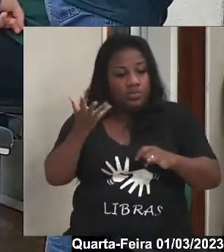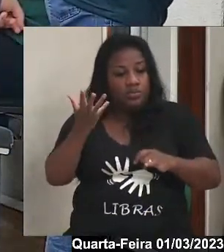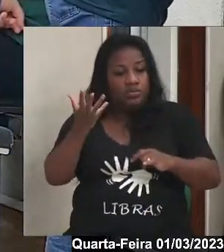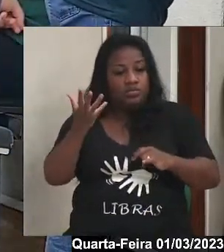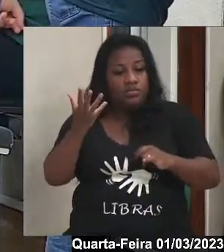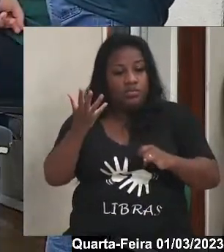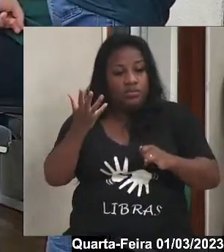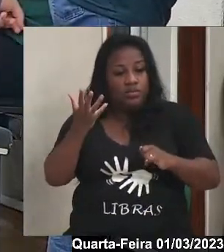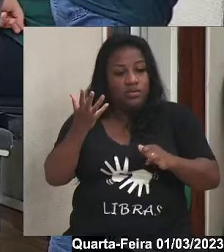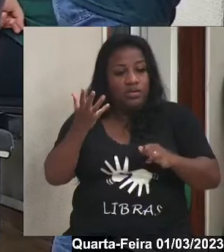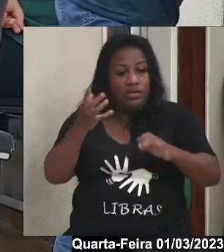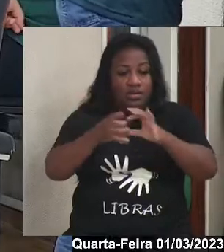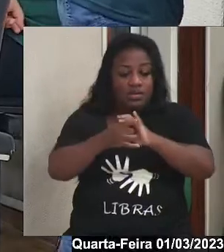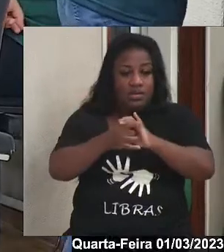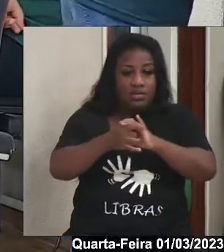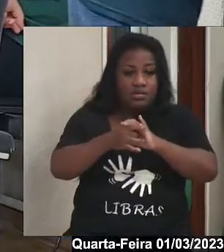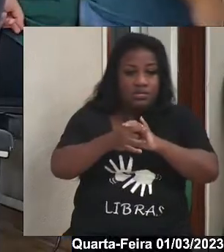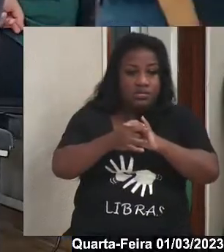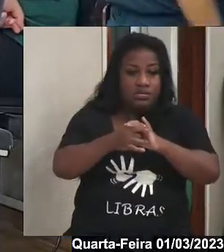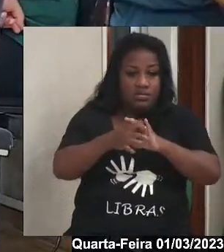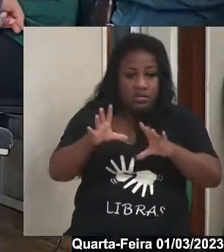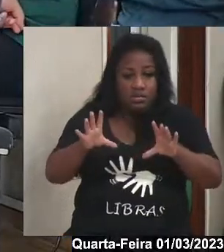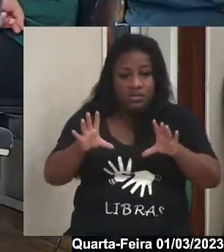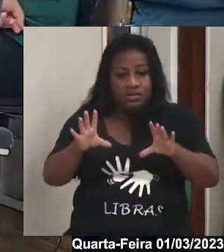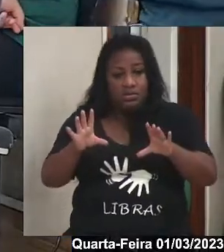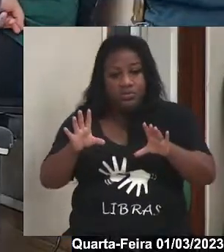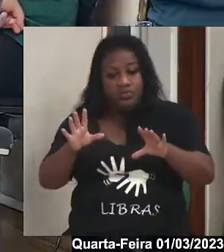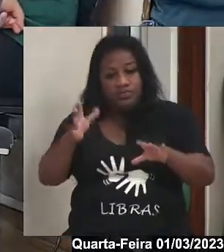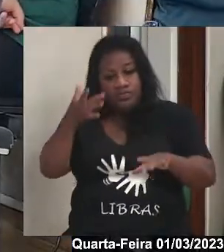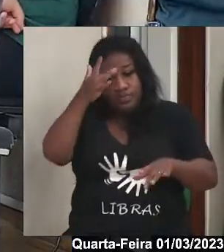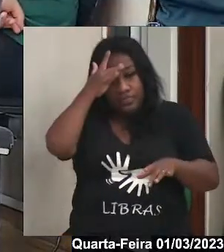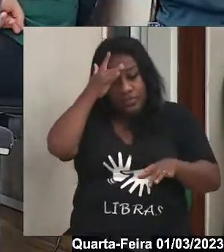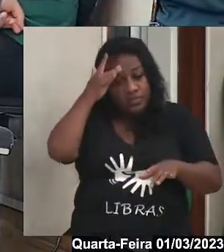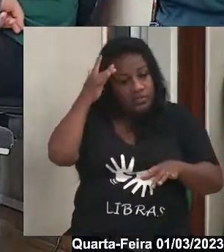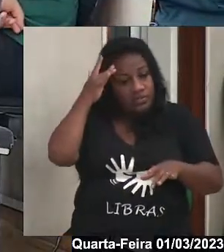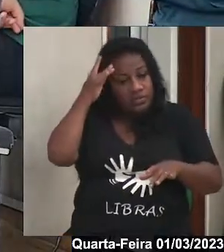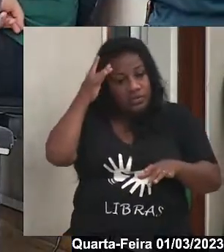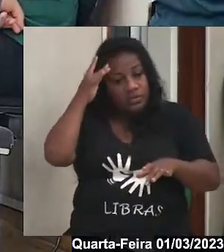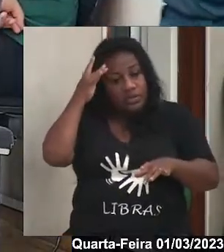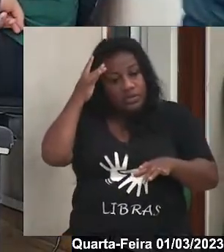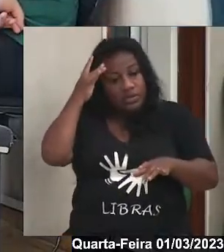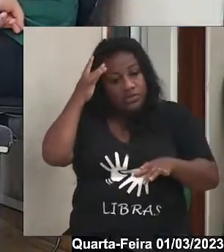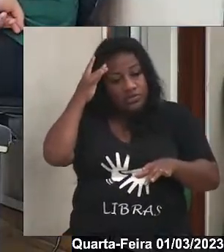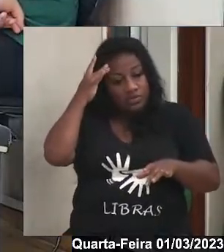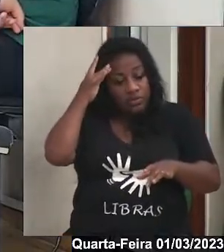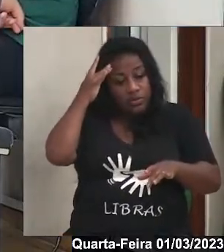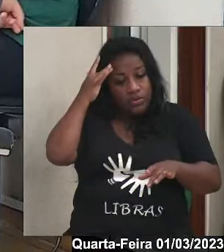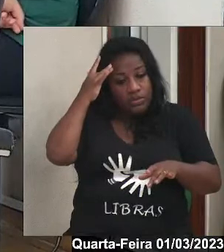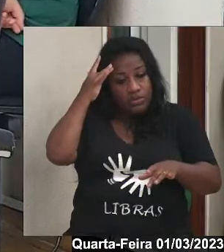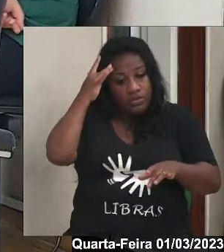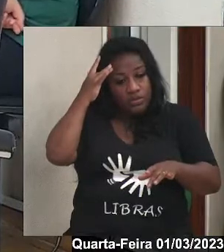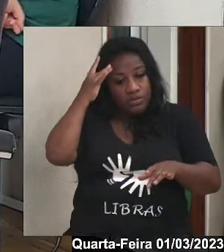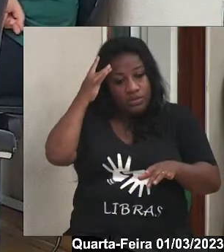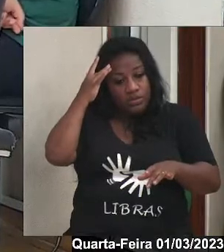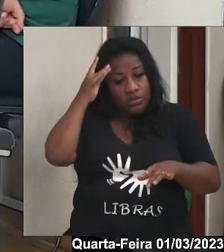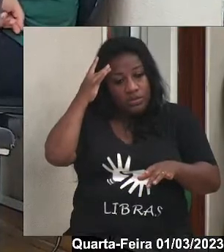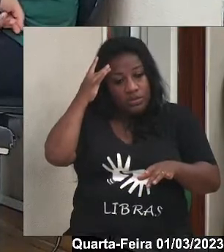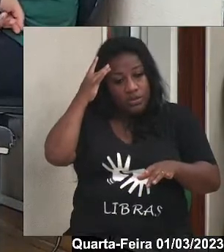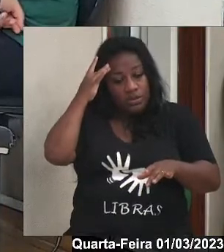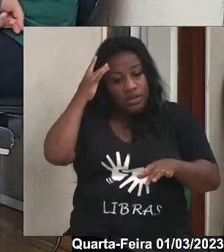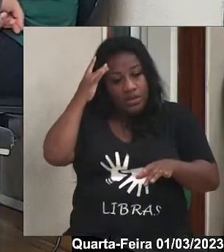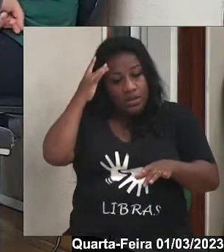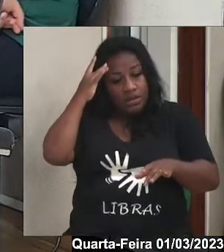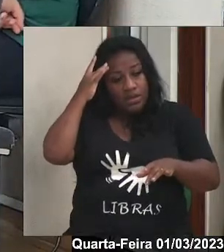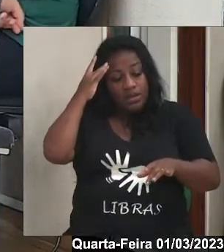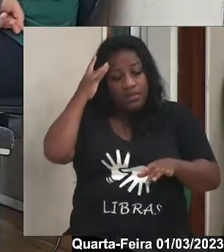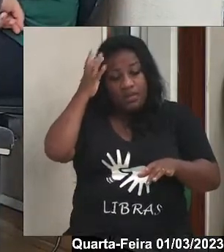aconteceu, que deixou consequências para as famílias das pessoas que foram assassinadas, deixou consequências também para a